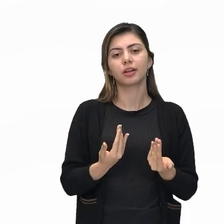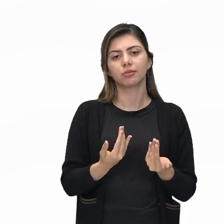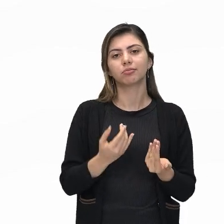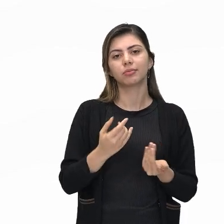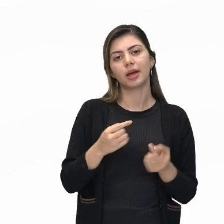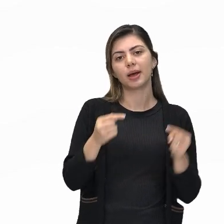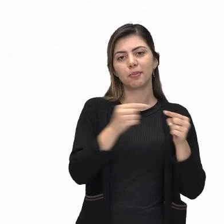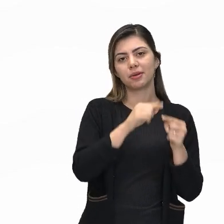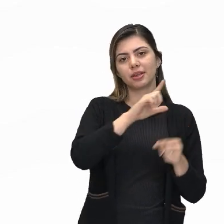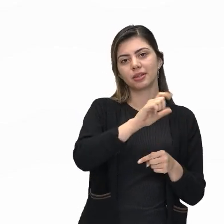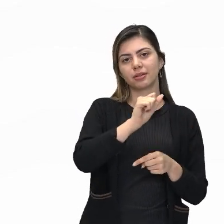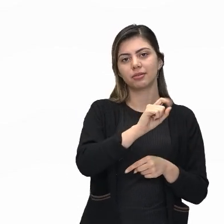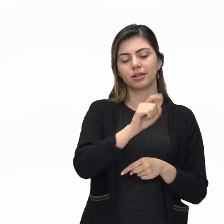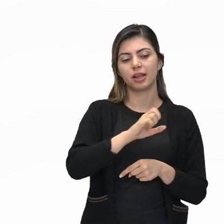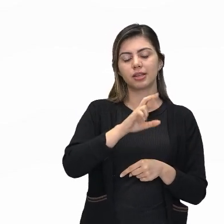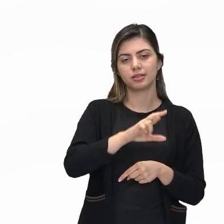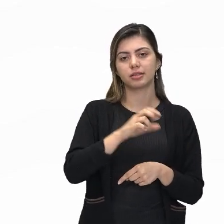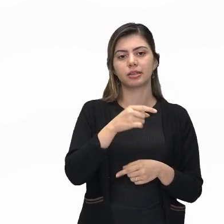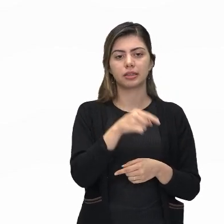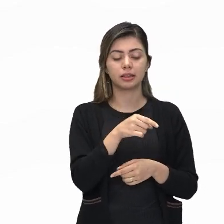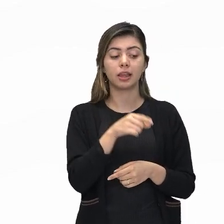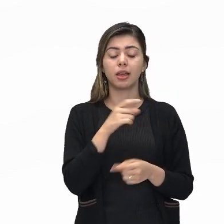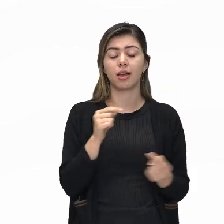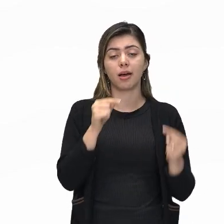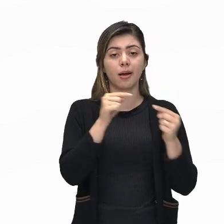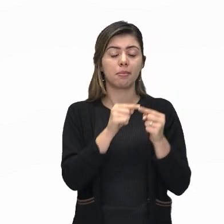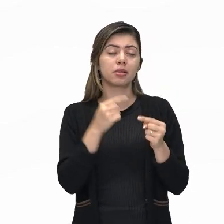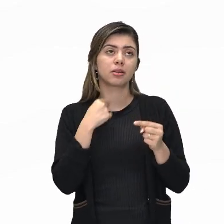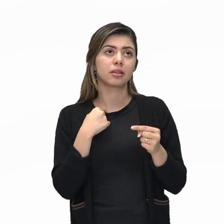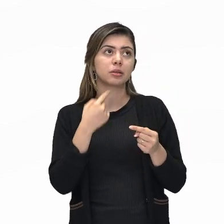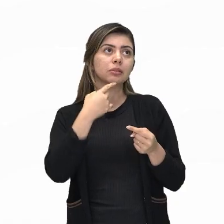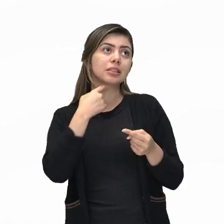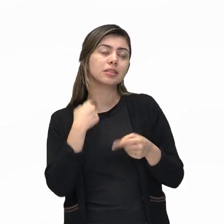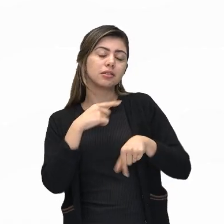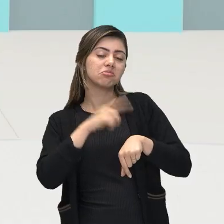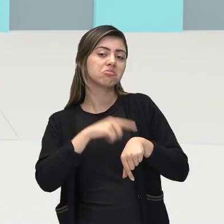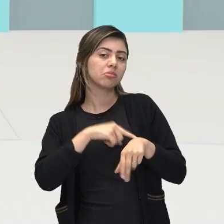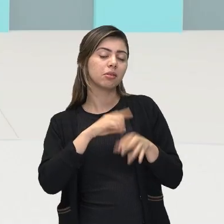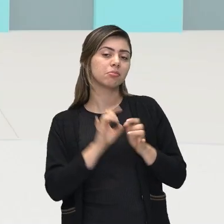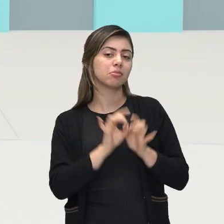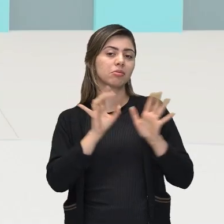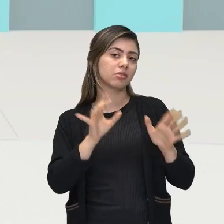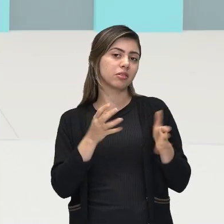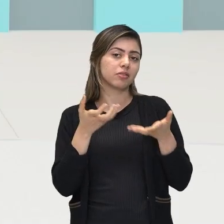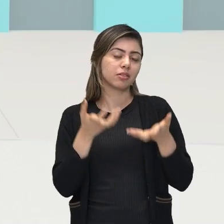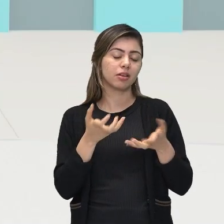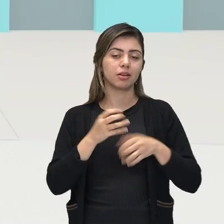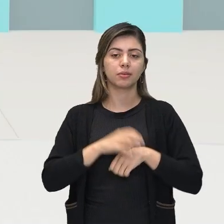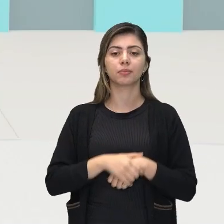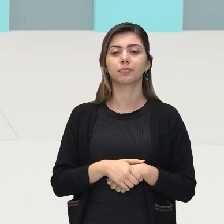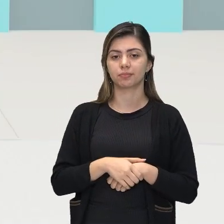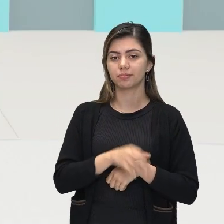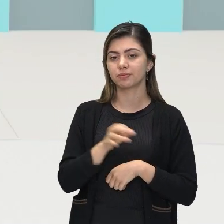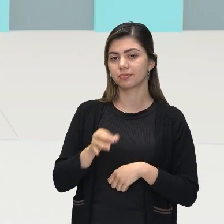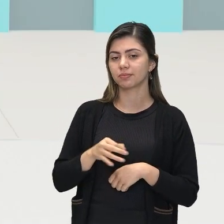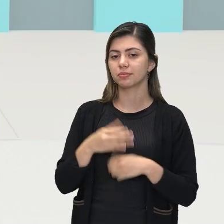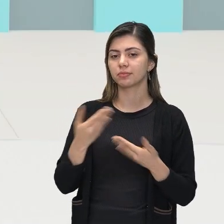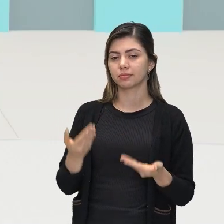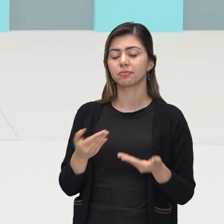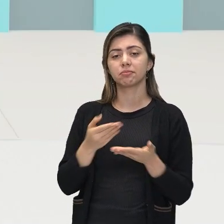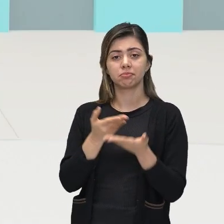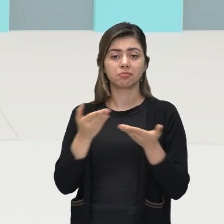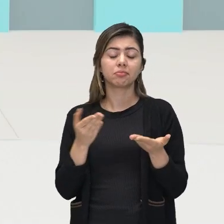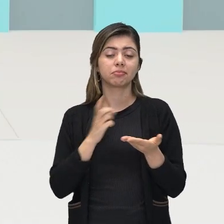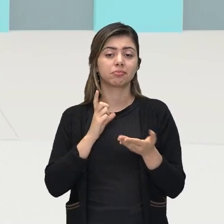posso vincular essa palavra, essa atividade, como vocês vão poder observar, né, ao